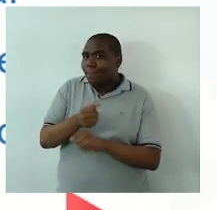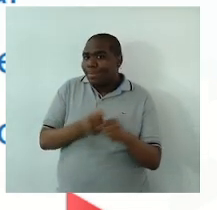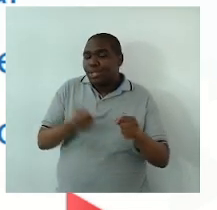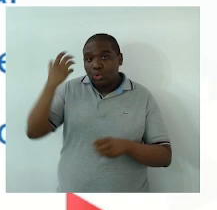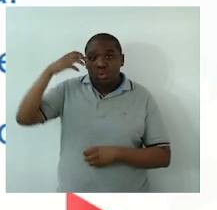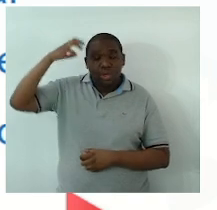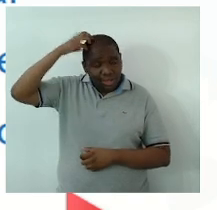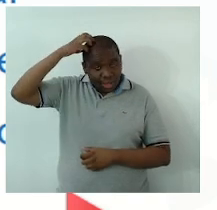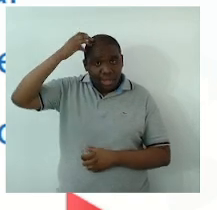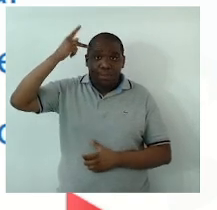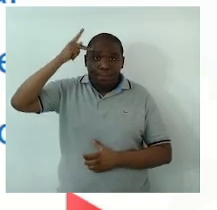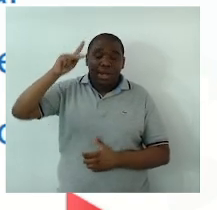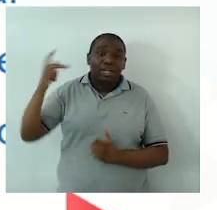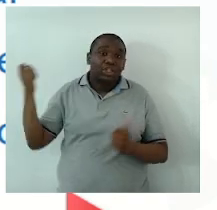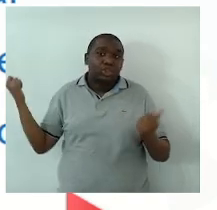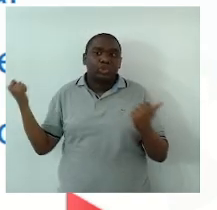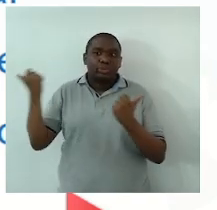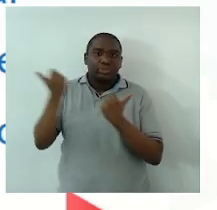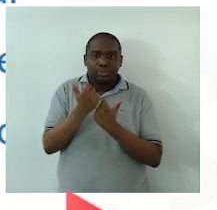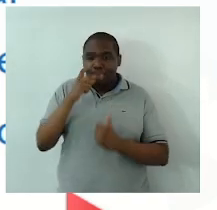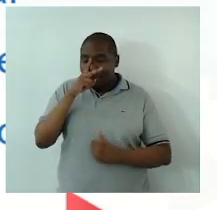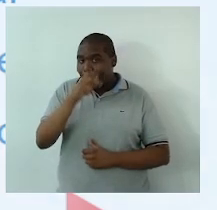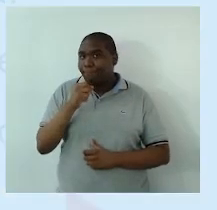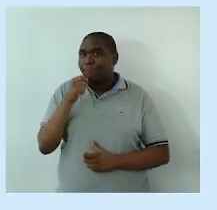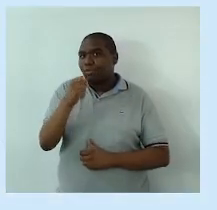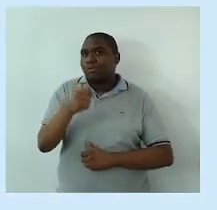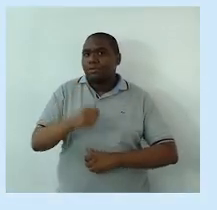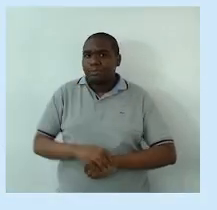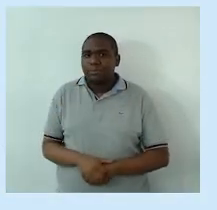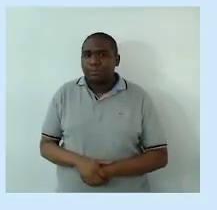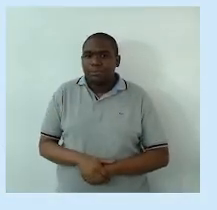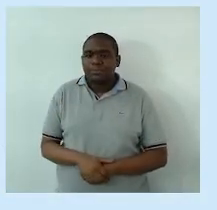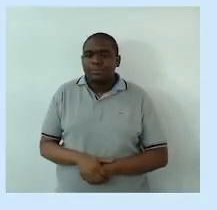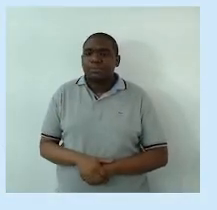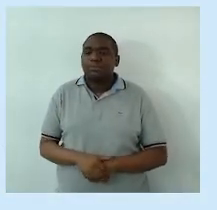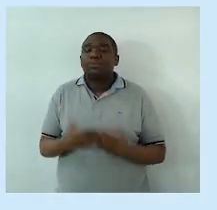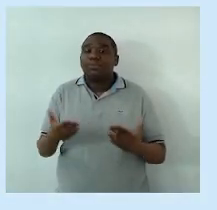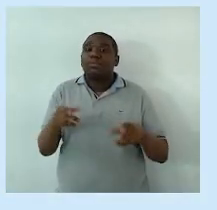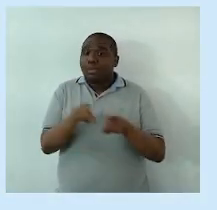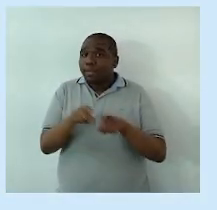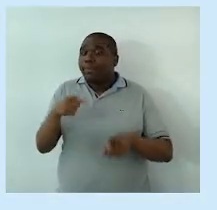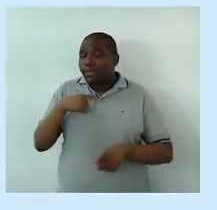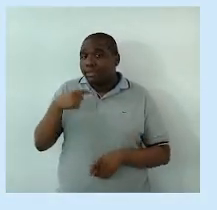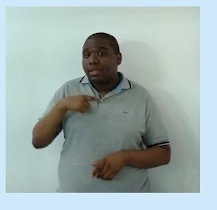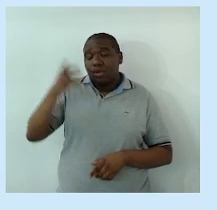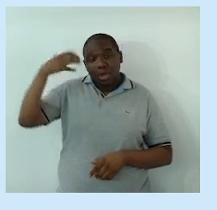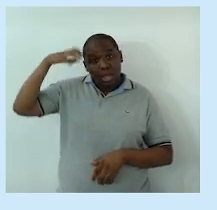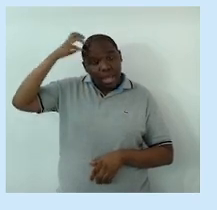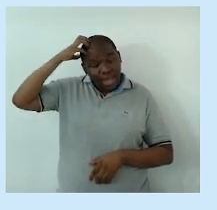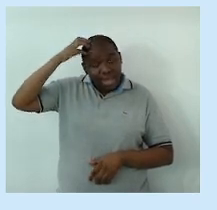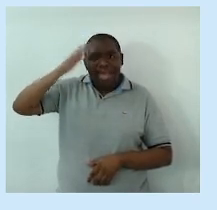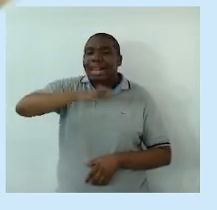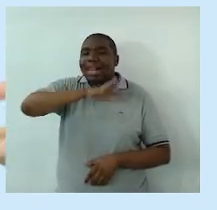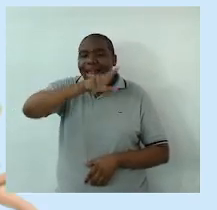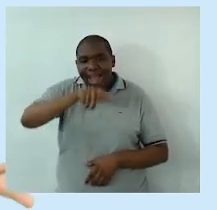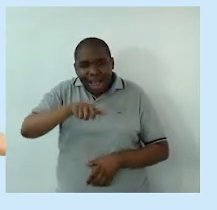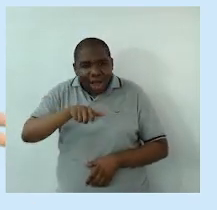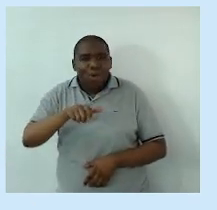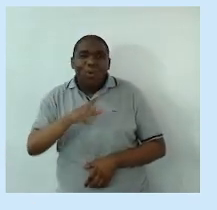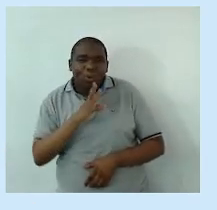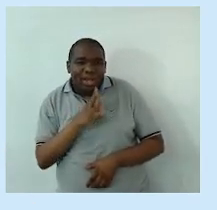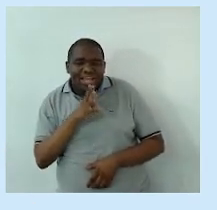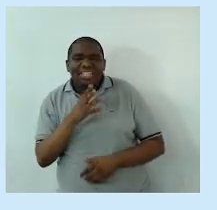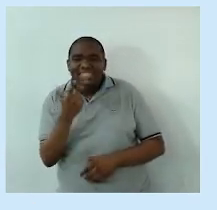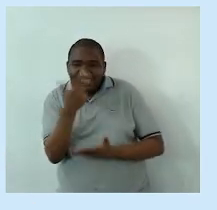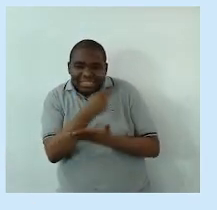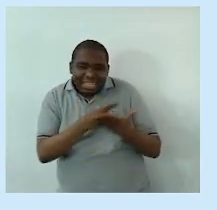Duncan para assumir o poder, certo? Temos também o Rei Leão. Rei Leão que muita gente conhece, né,